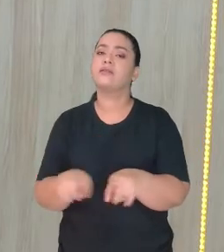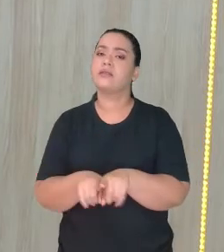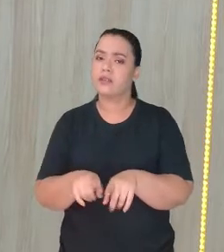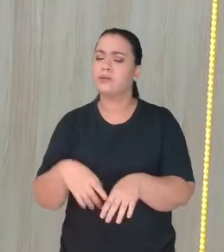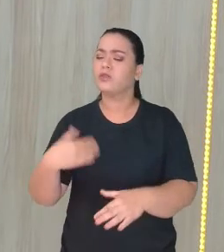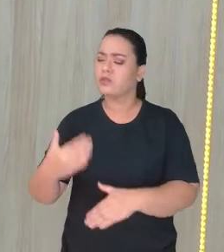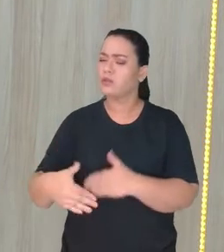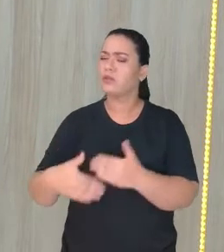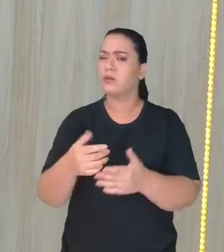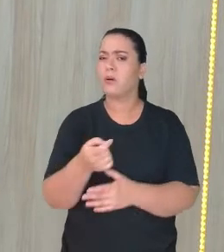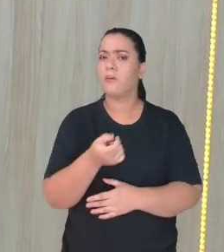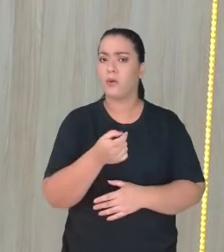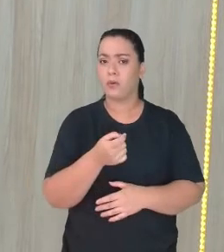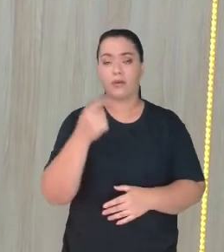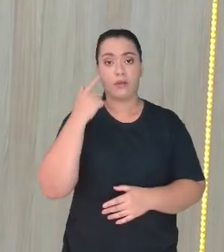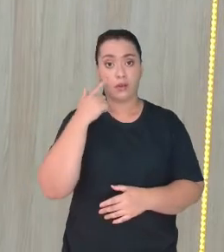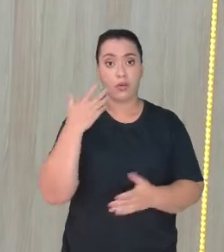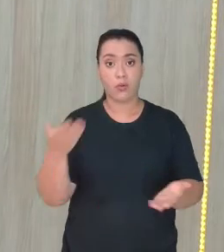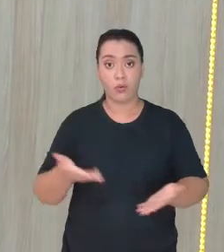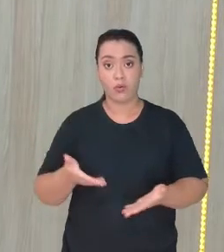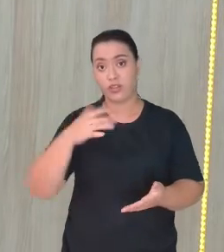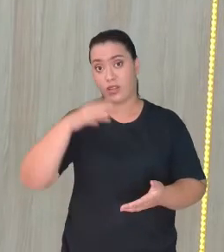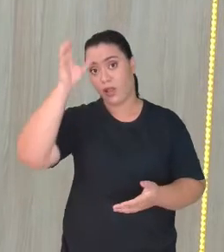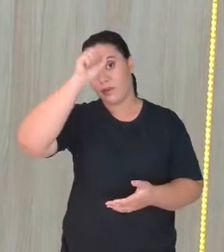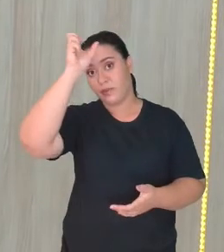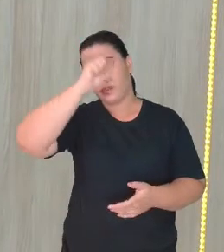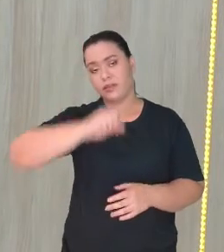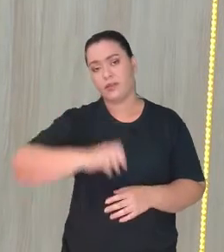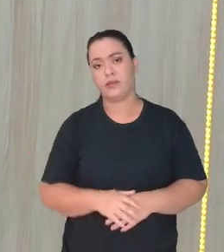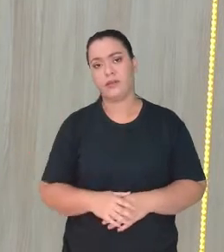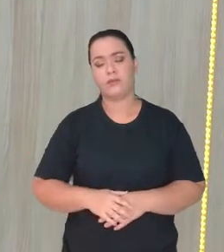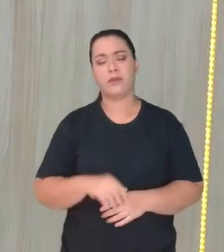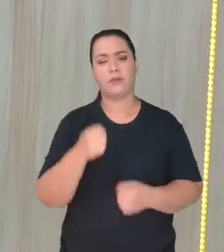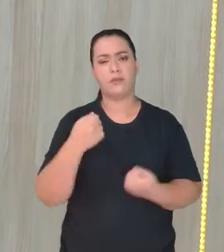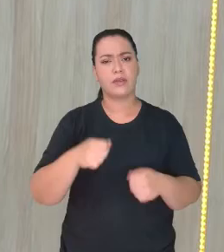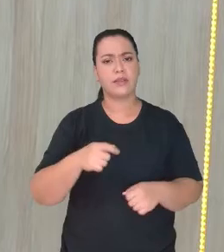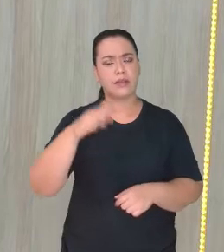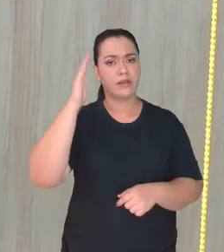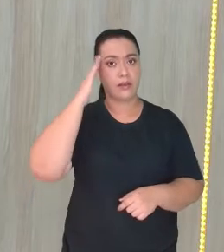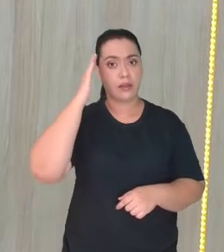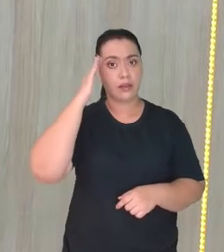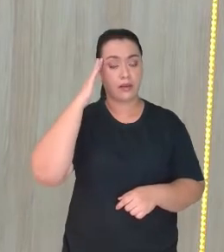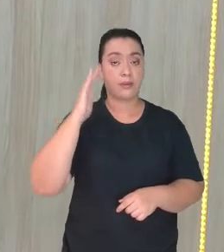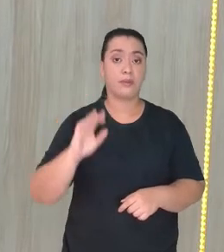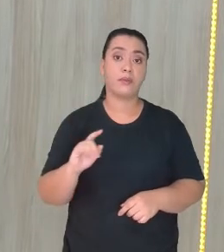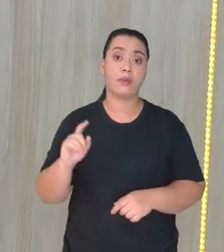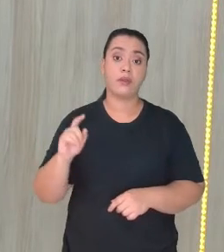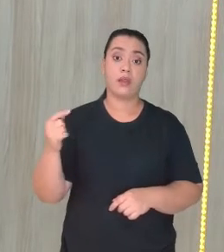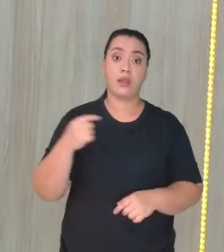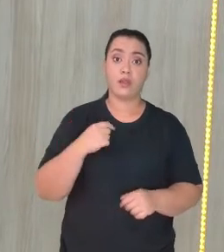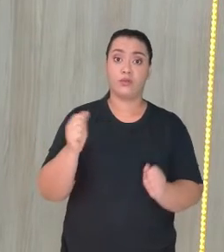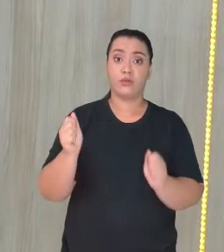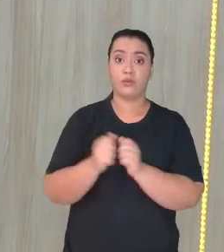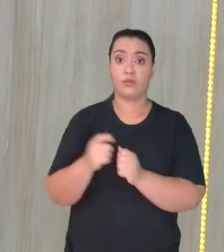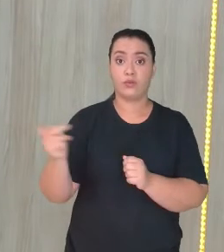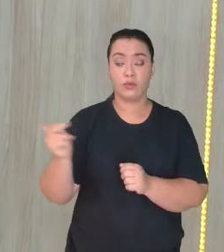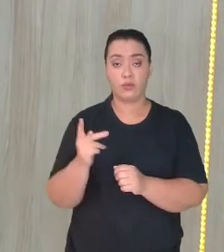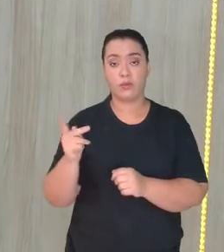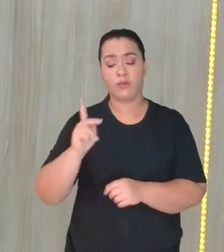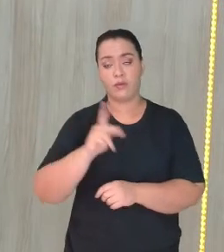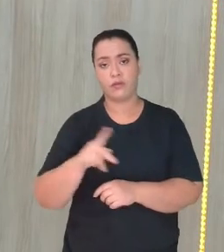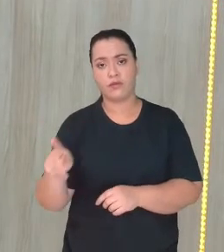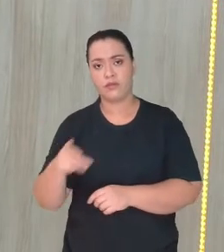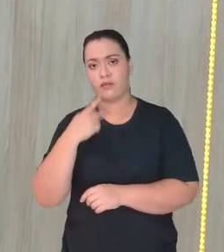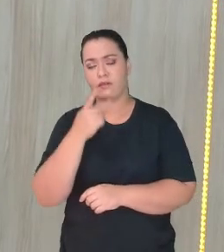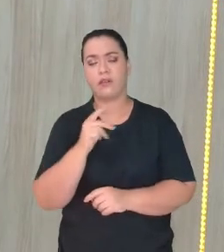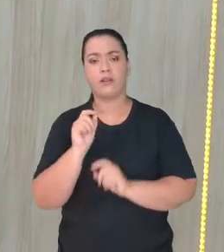aqui um pouquinho na nossa aula de hoje. Então, tenha a ideia de que o que eu e o professor Ricardo sempre fala aqui nas nossas